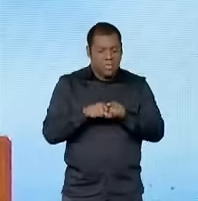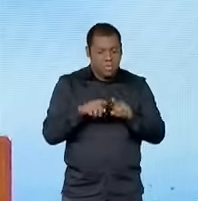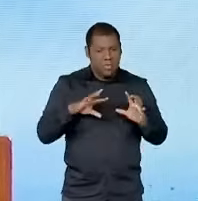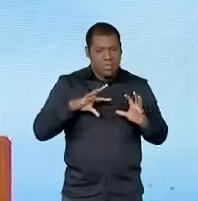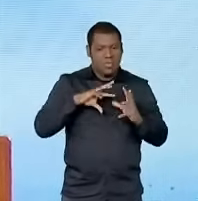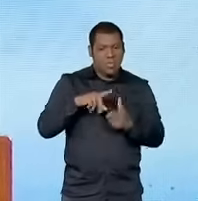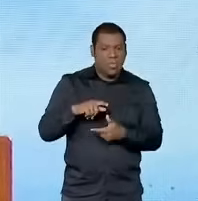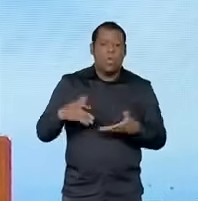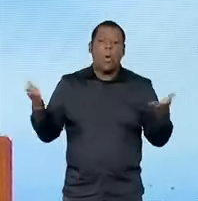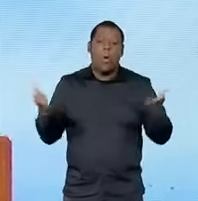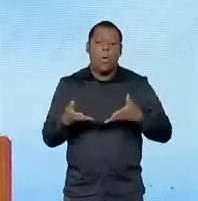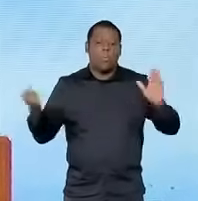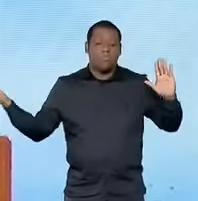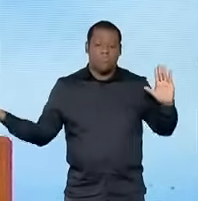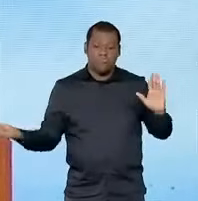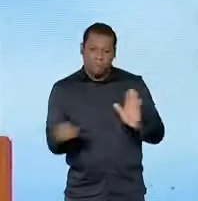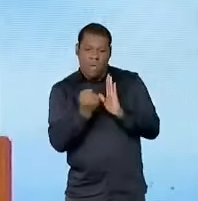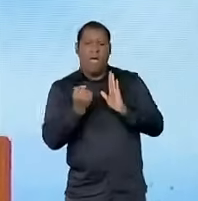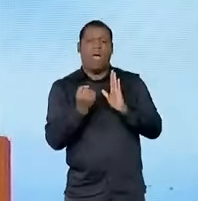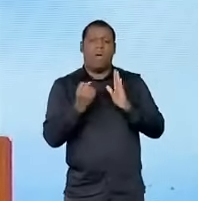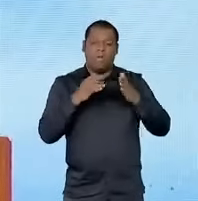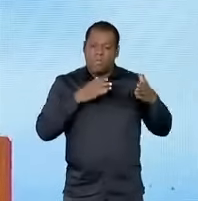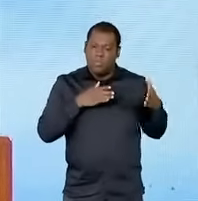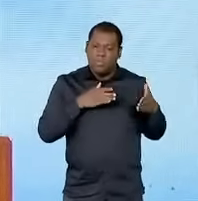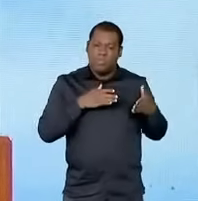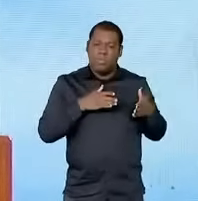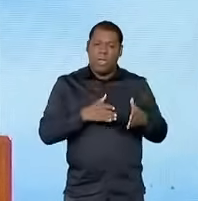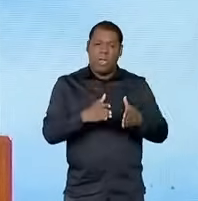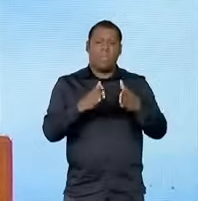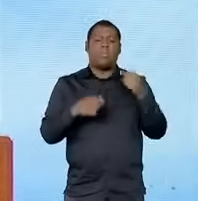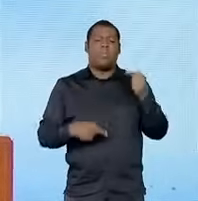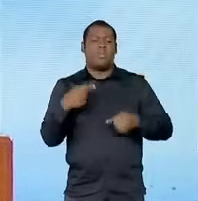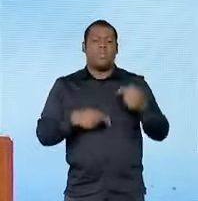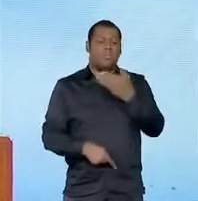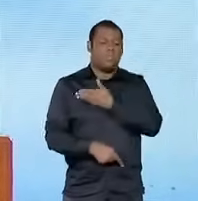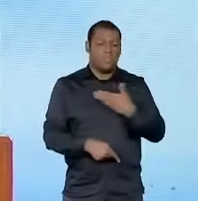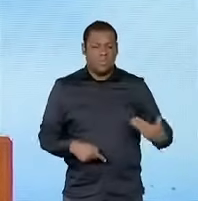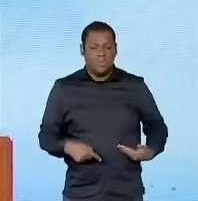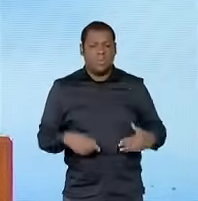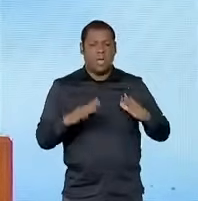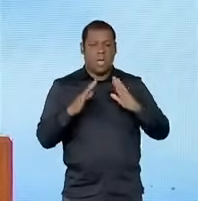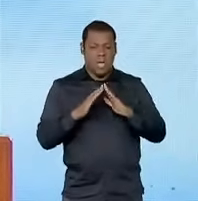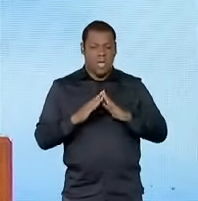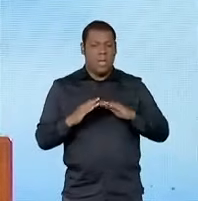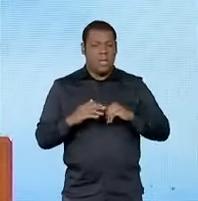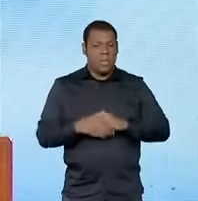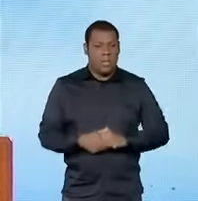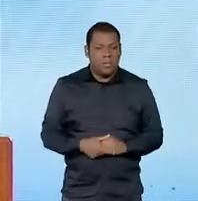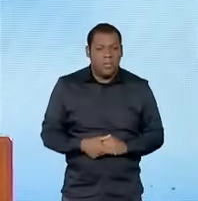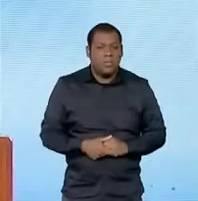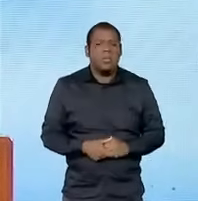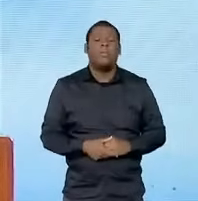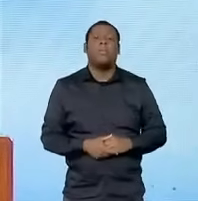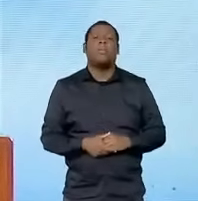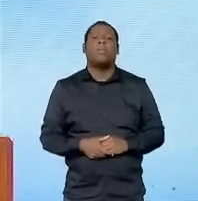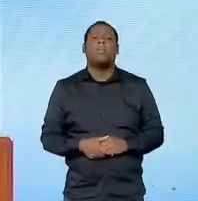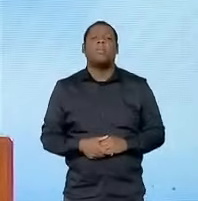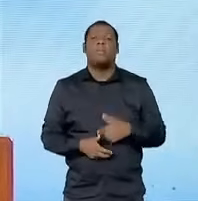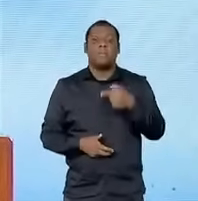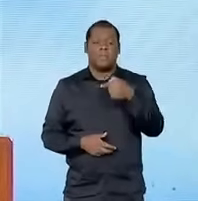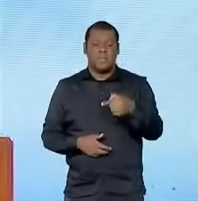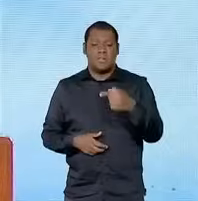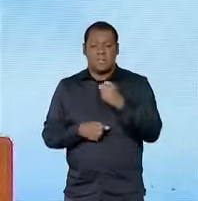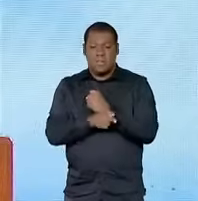presidente, demarca uma nova história da política pública de habitação. Haja vista que temos mais de